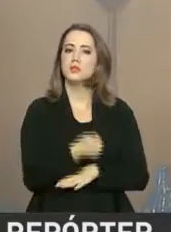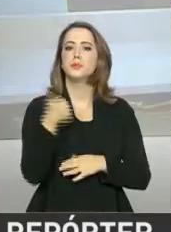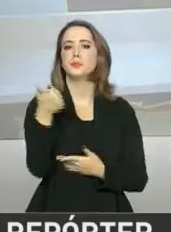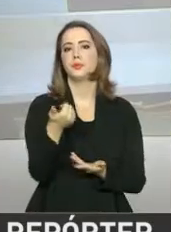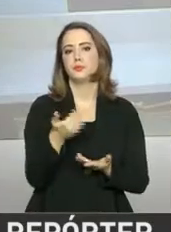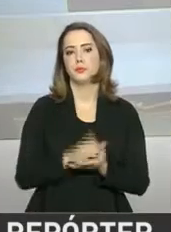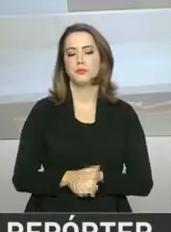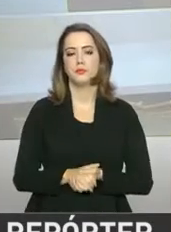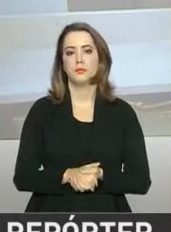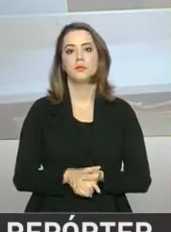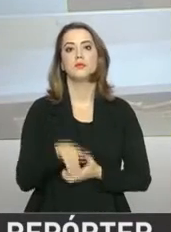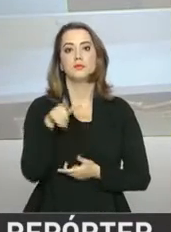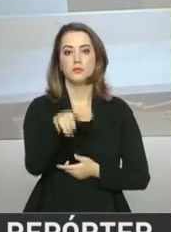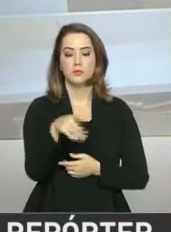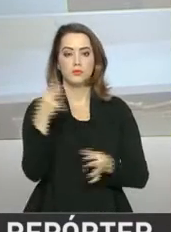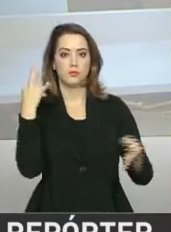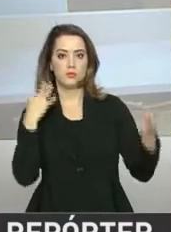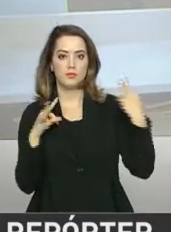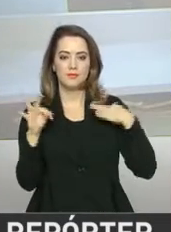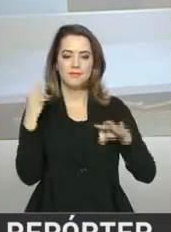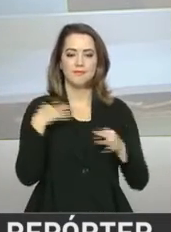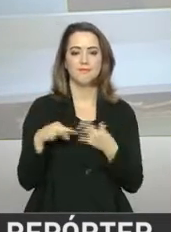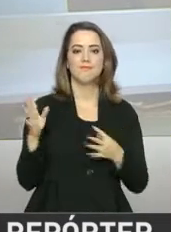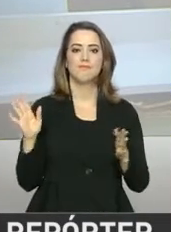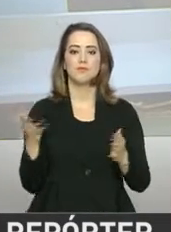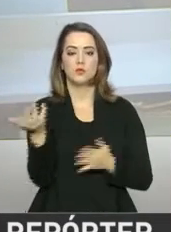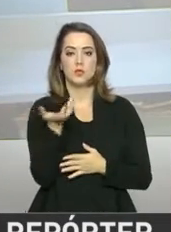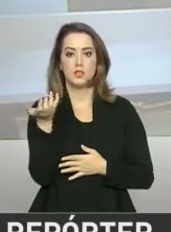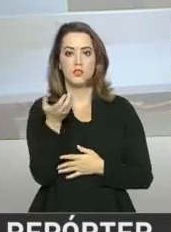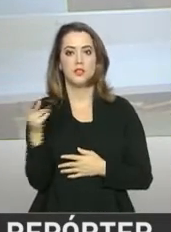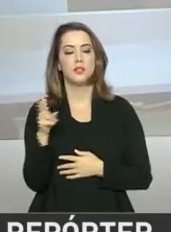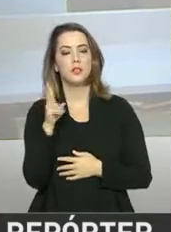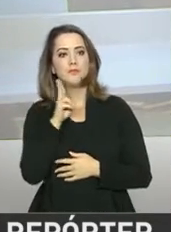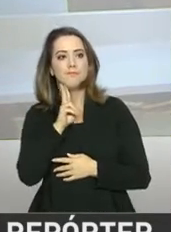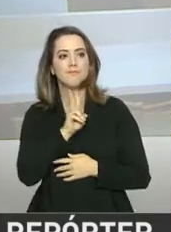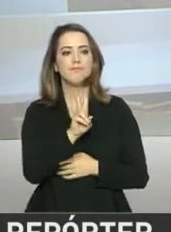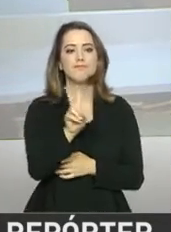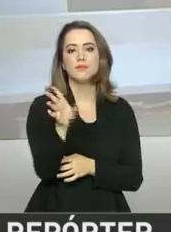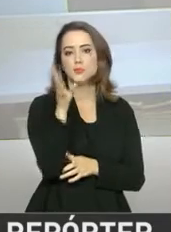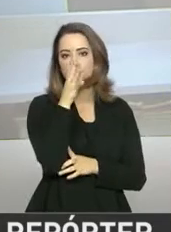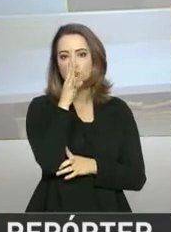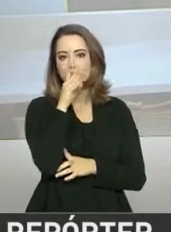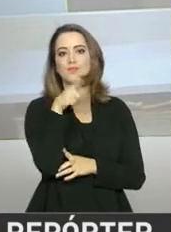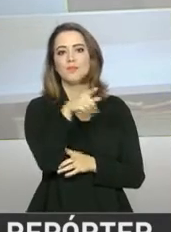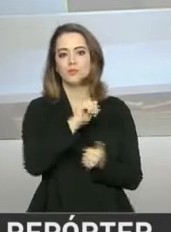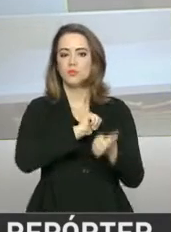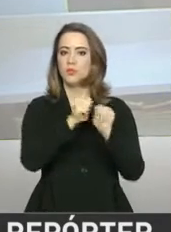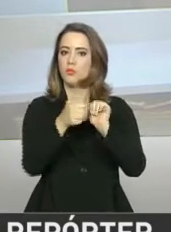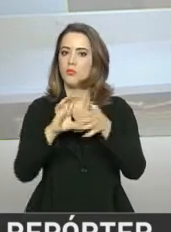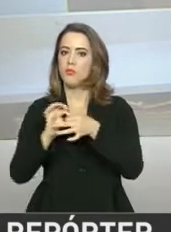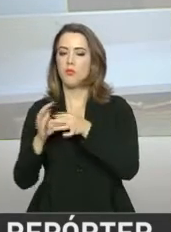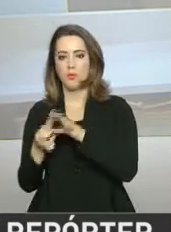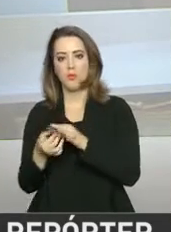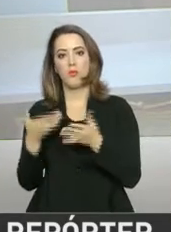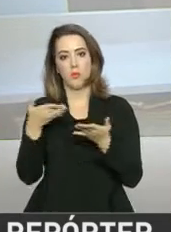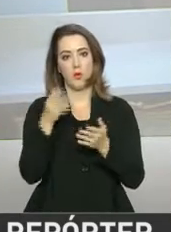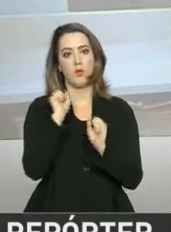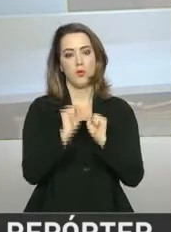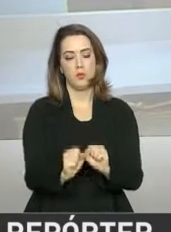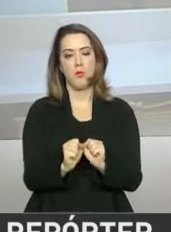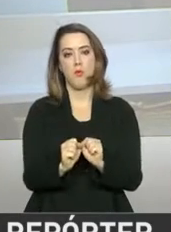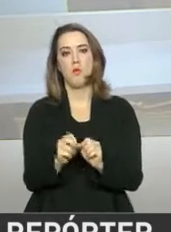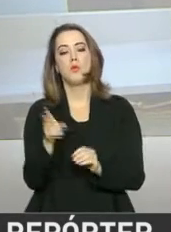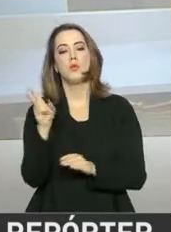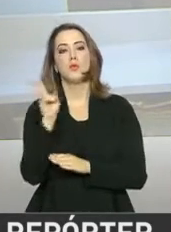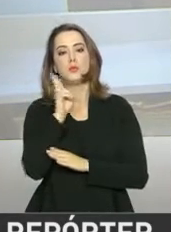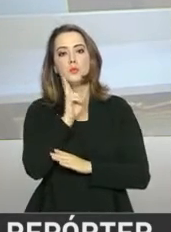trabalho. E os turistas que planejam acompanhar os Jogos Olímpicos e Paralímpicos vão poder contar com as orientações do Portal